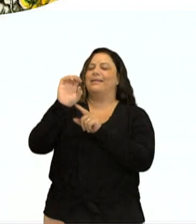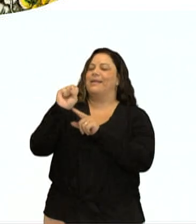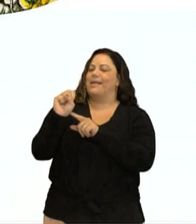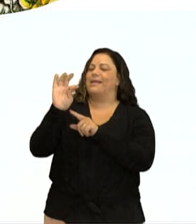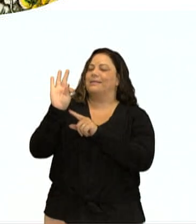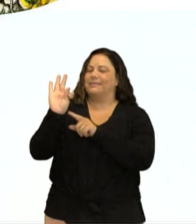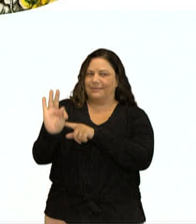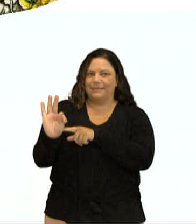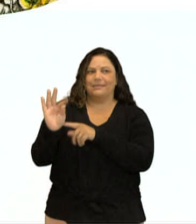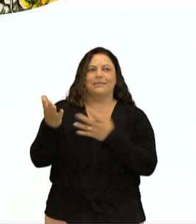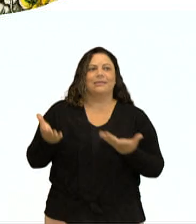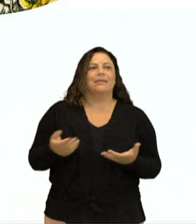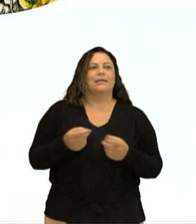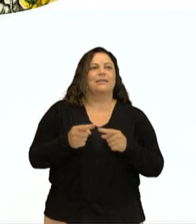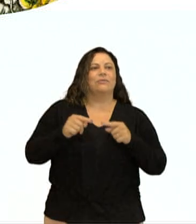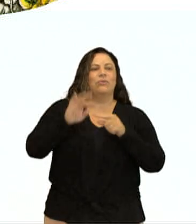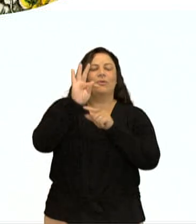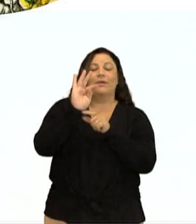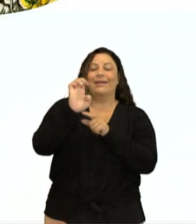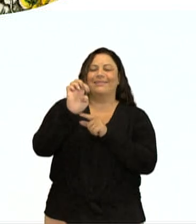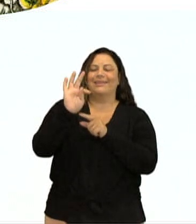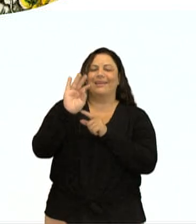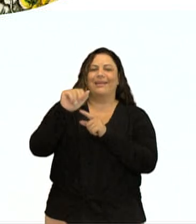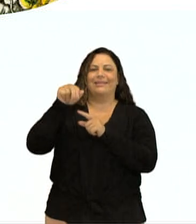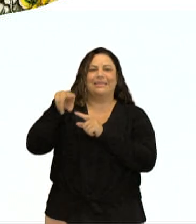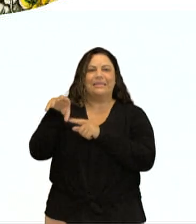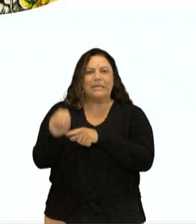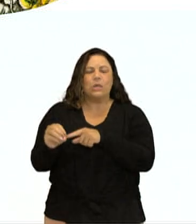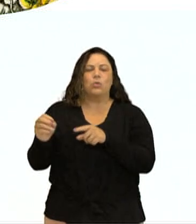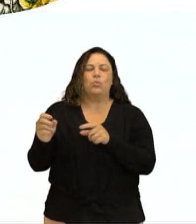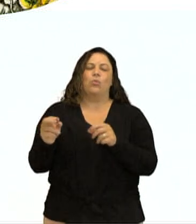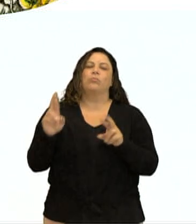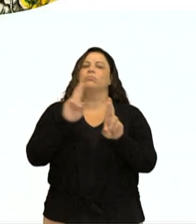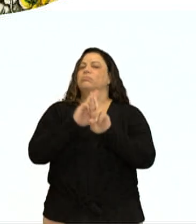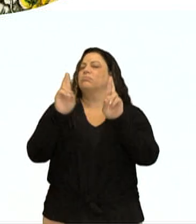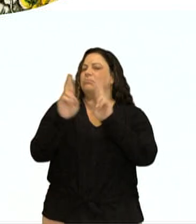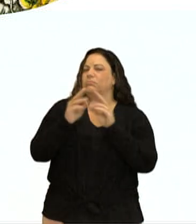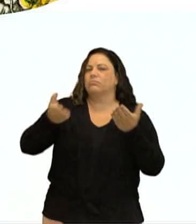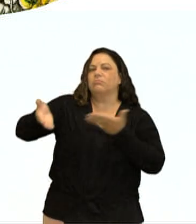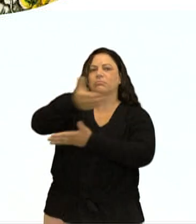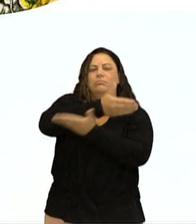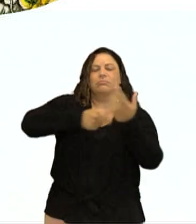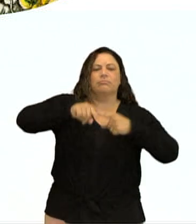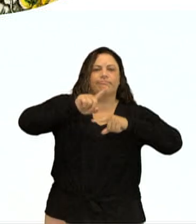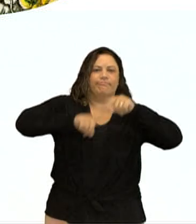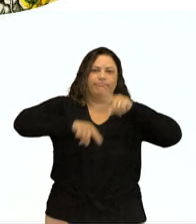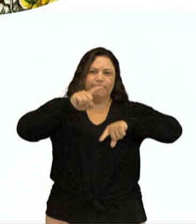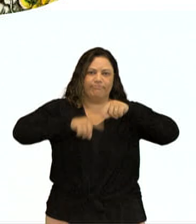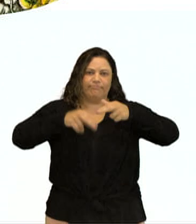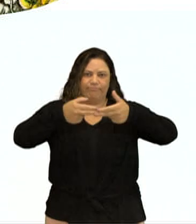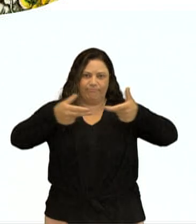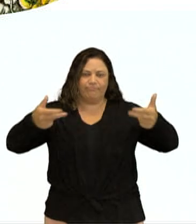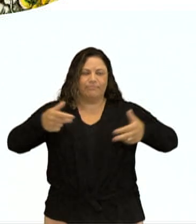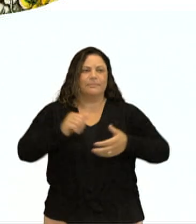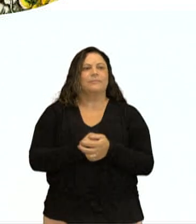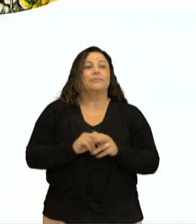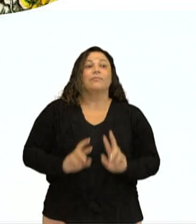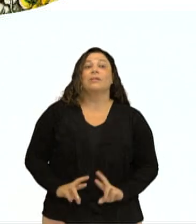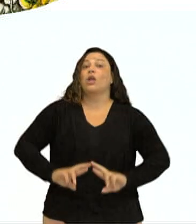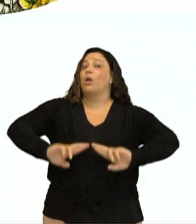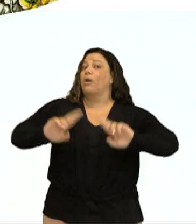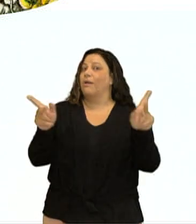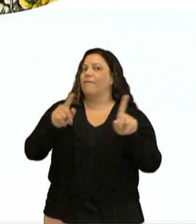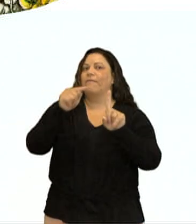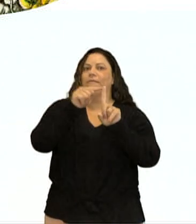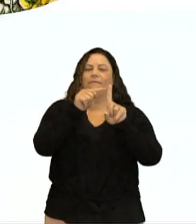sexualmente transmissíveis, e o tétano, que está associado a materiais enferrujados. Diferenças entre os